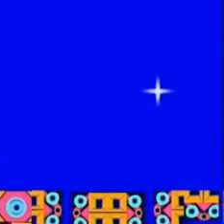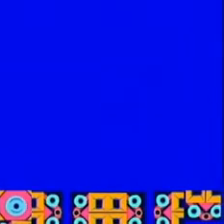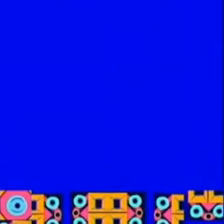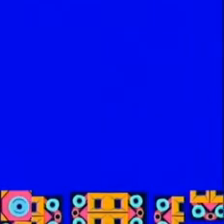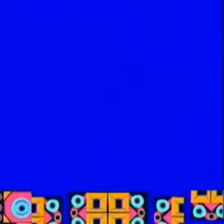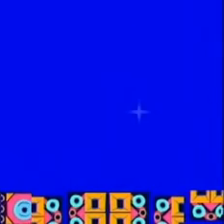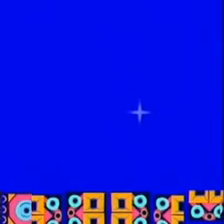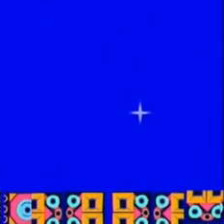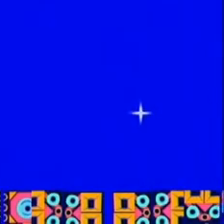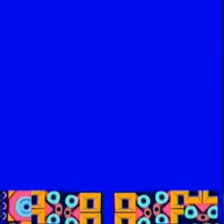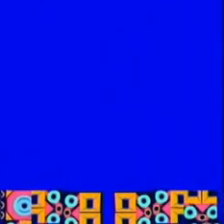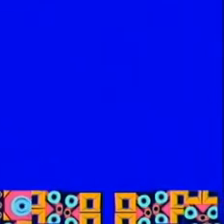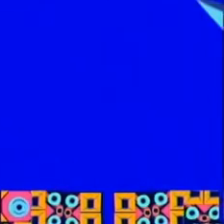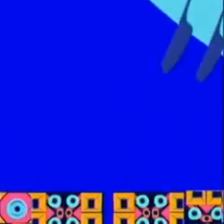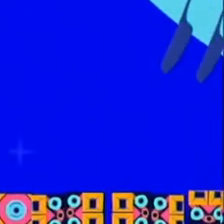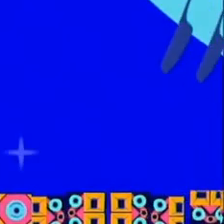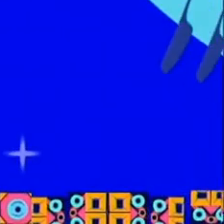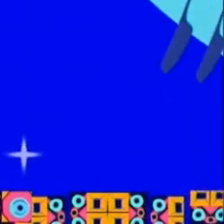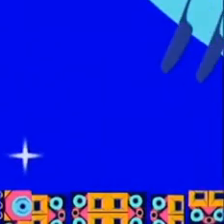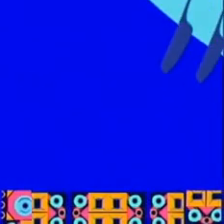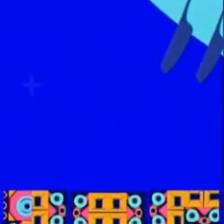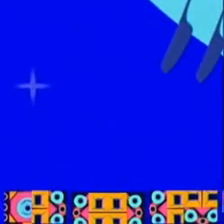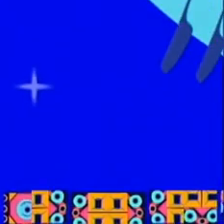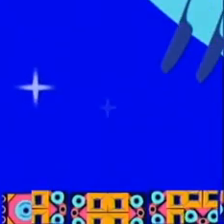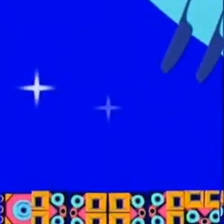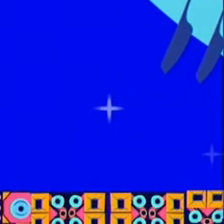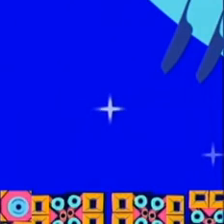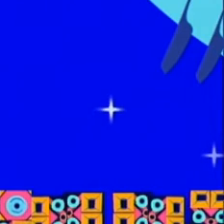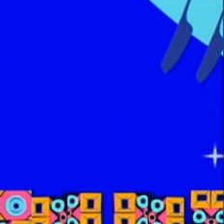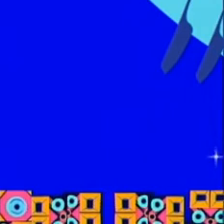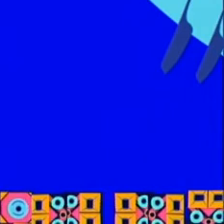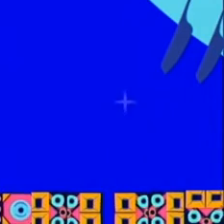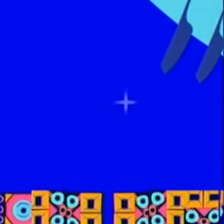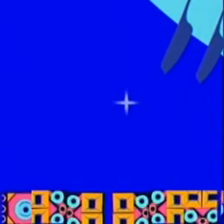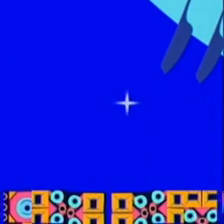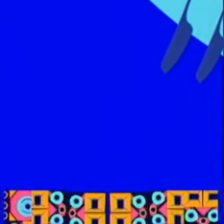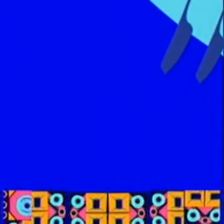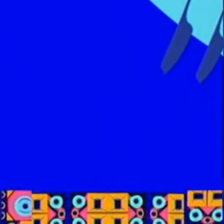Revelação, voto popular. Raidol.